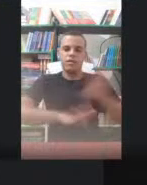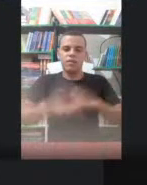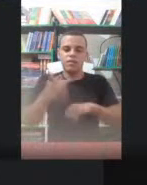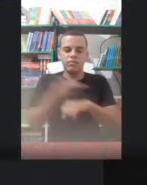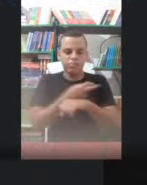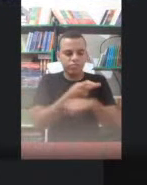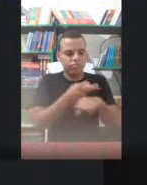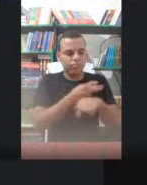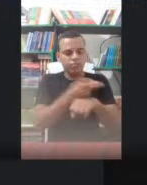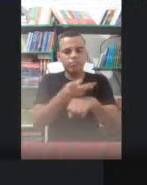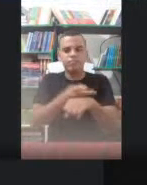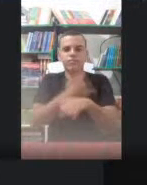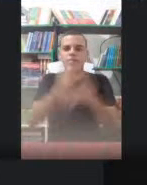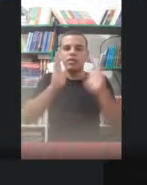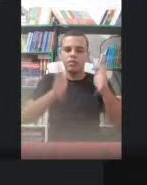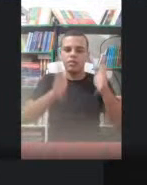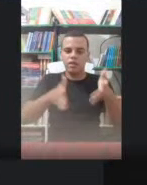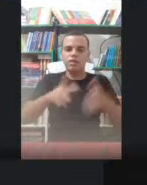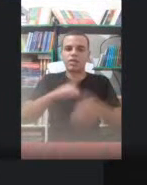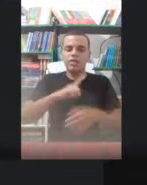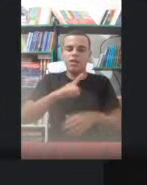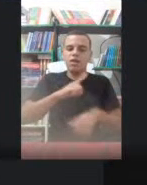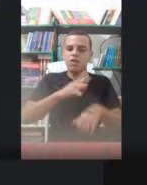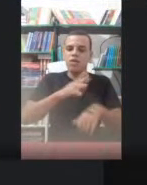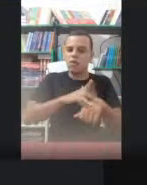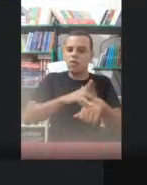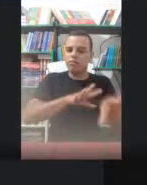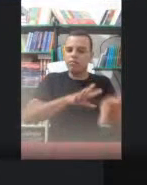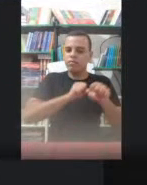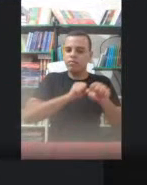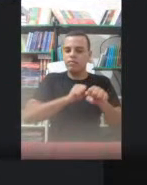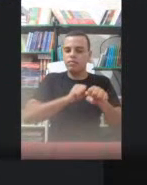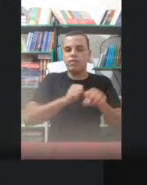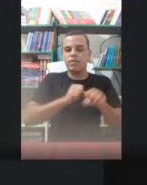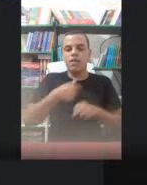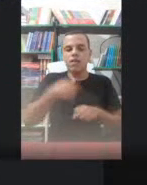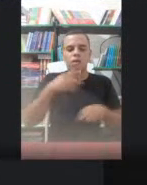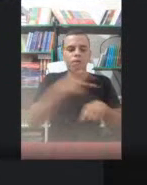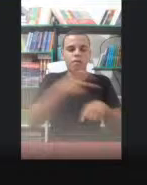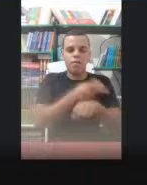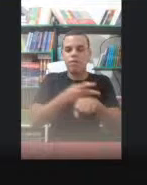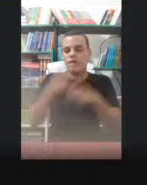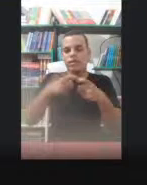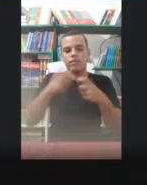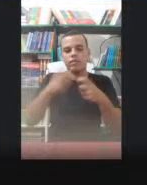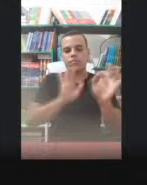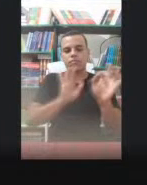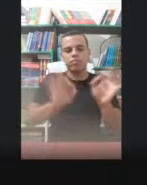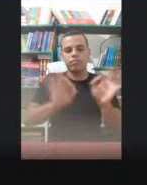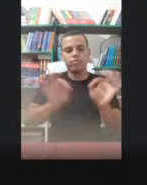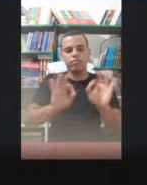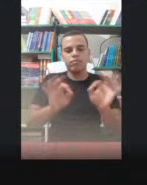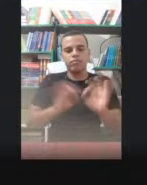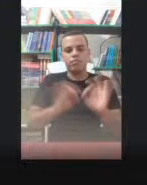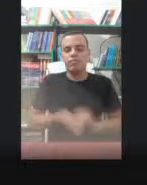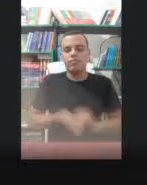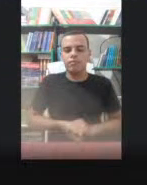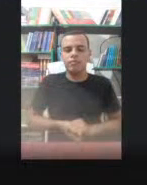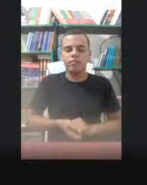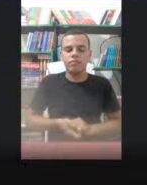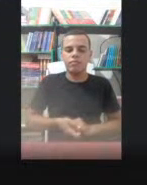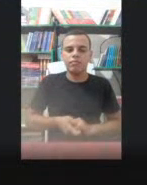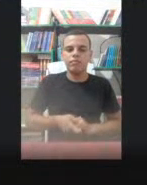a doença, a condição agravada, instalada, e isso demanda tanto um desgaste, né, a saúde dele,